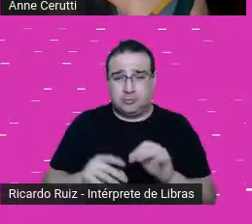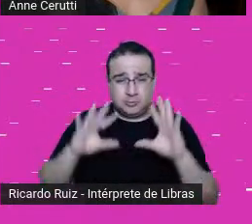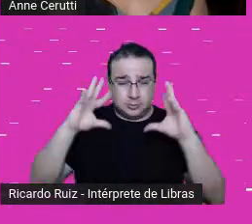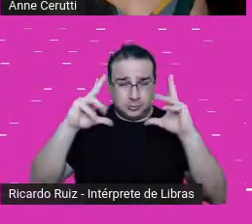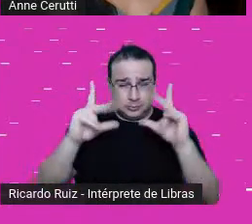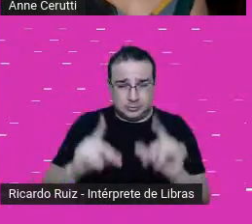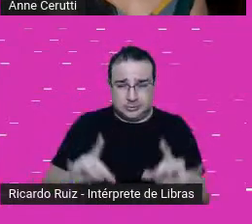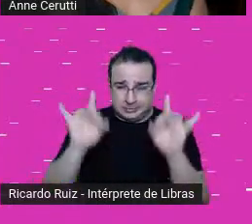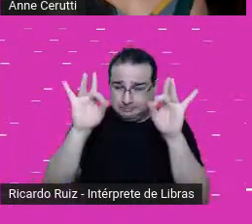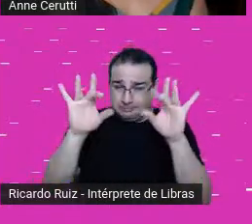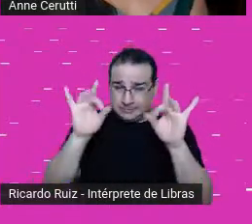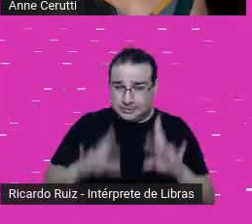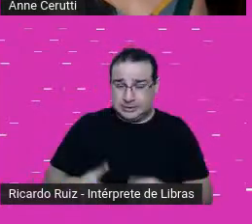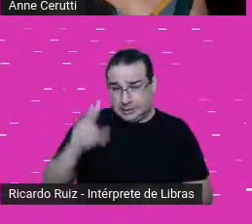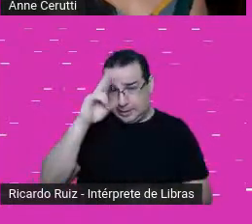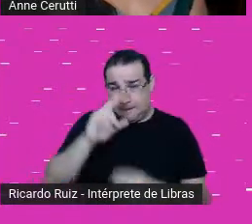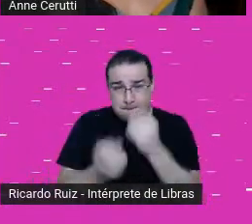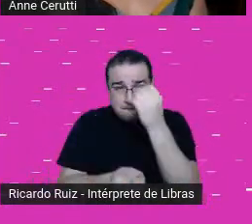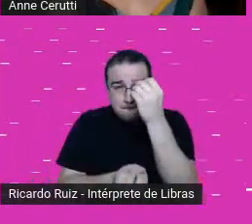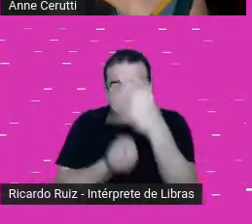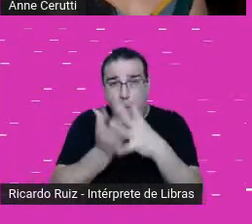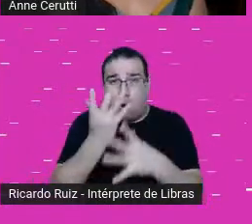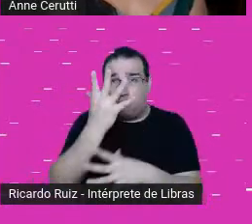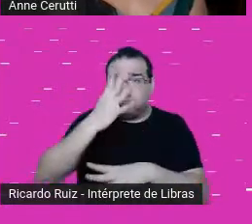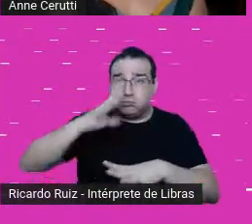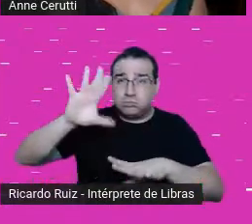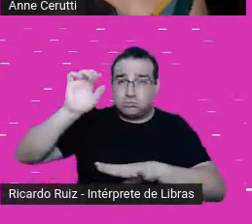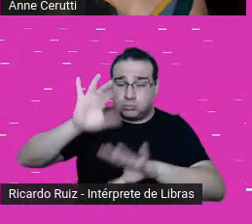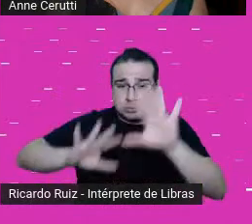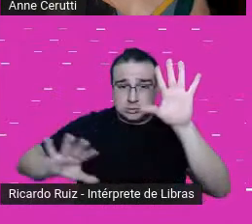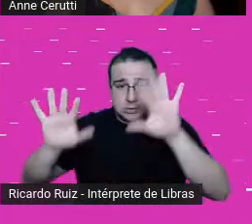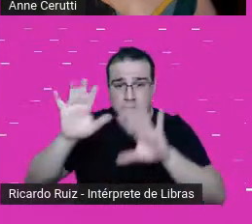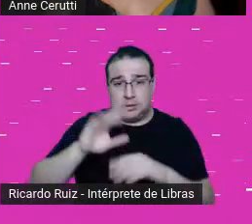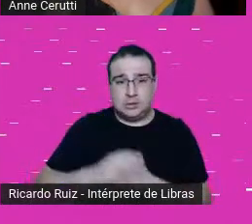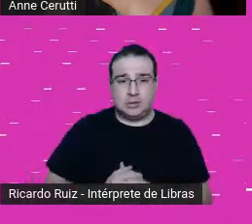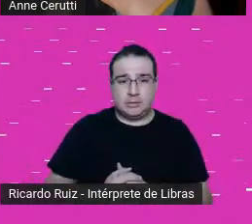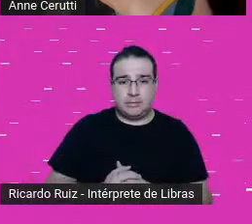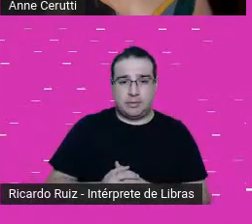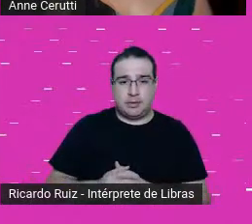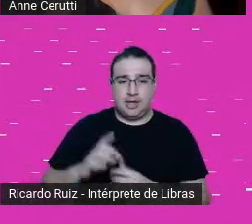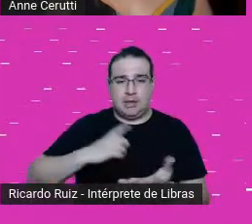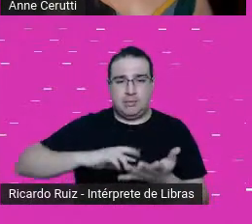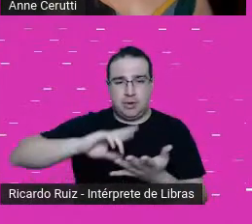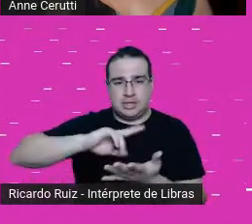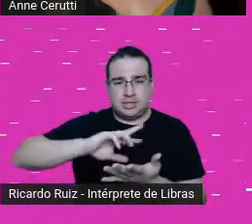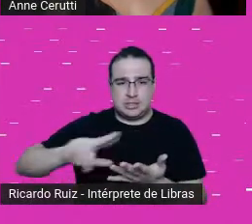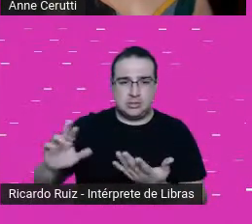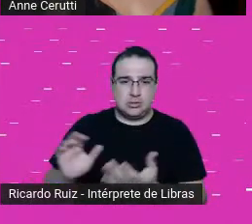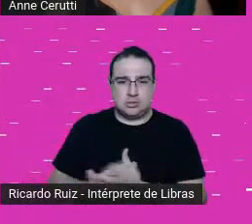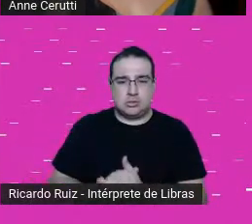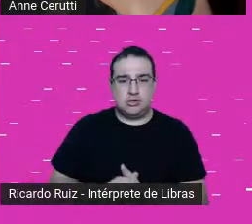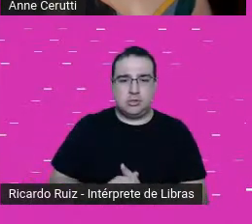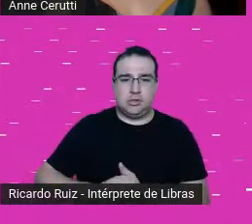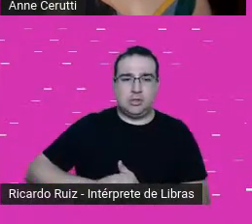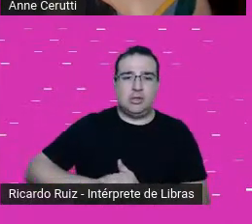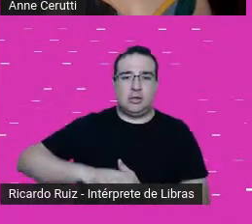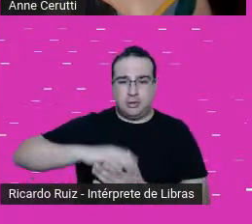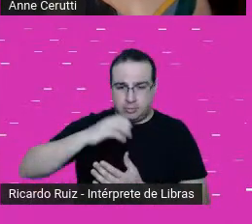assim, brotou agora aqui na memória, jorrou da memória.